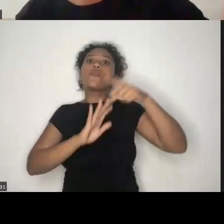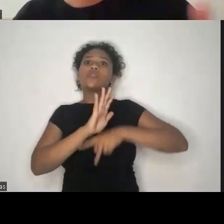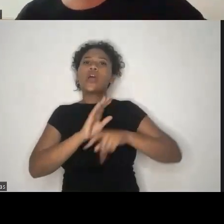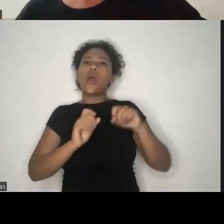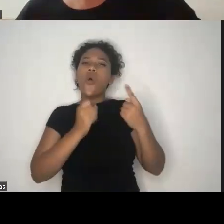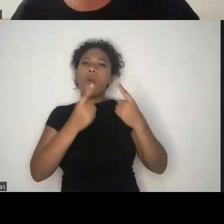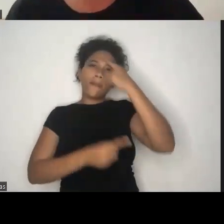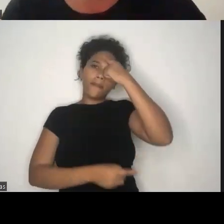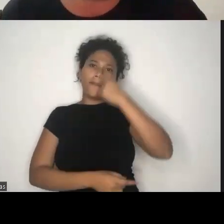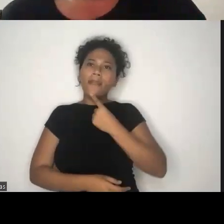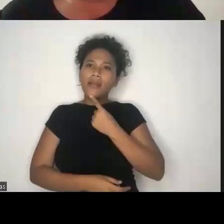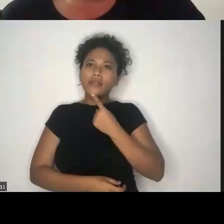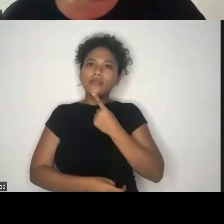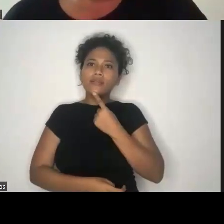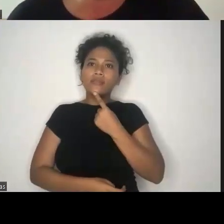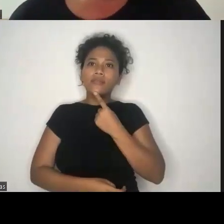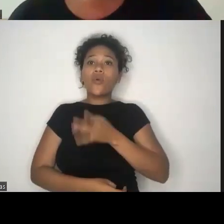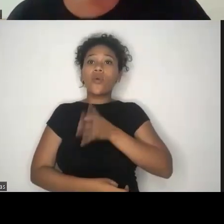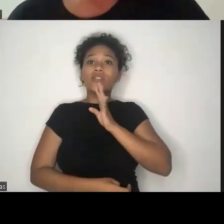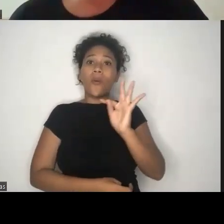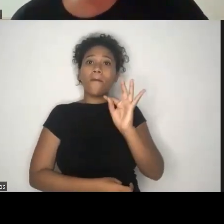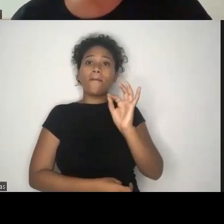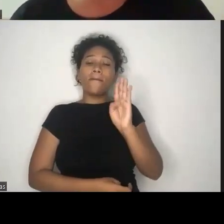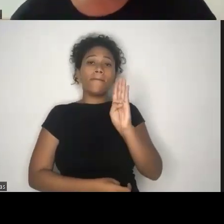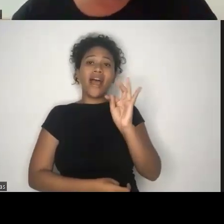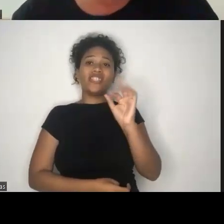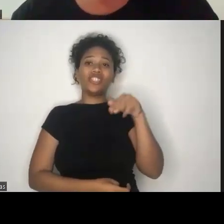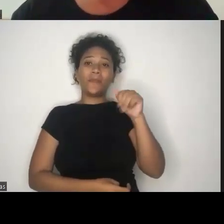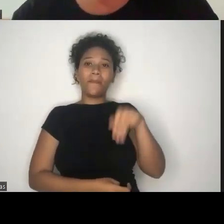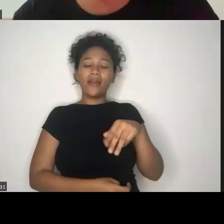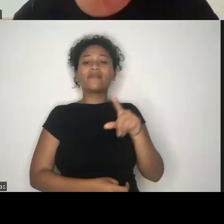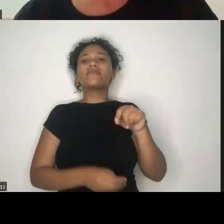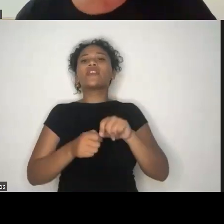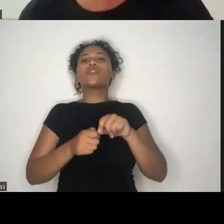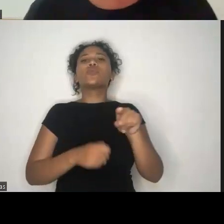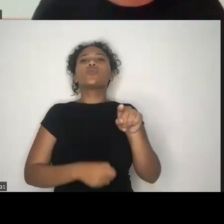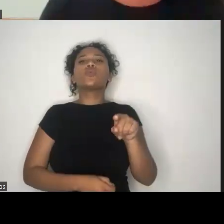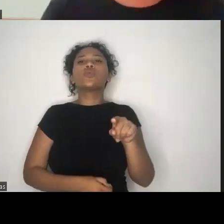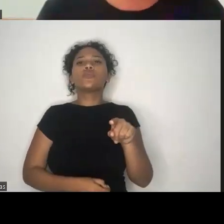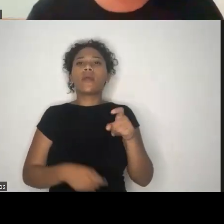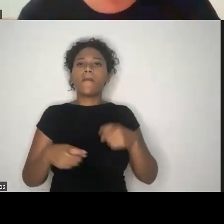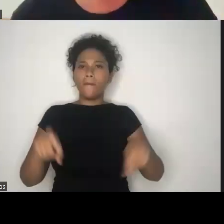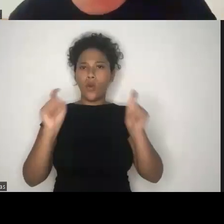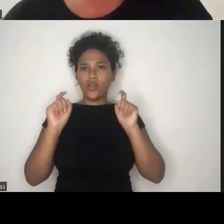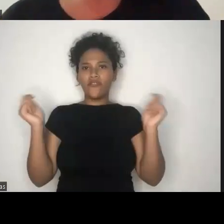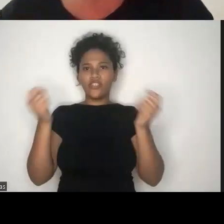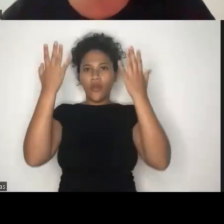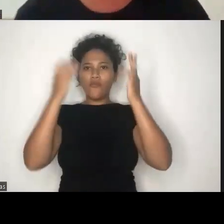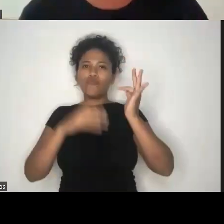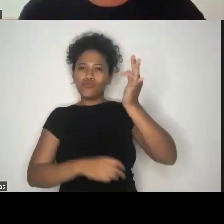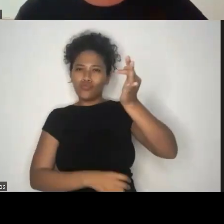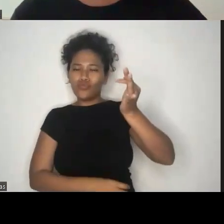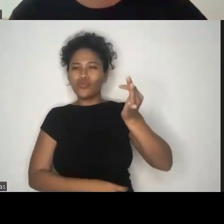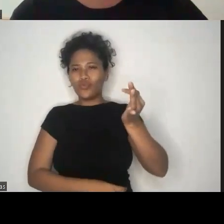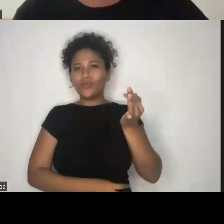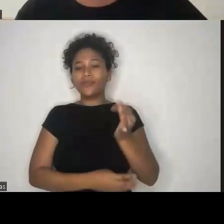do Projeto quando eu conheci Fátima que foi incrível que a gente fez o a posse né o festival do futuro então você